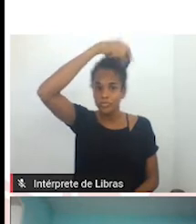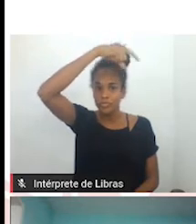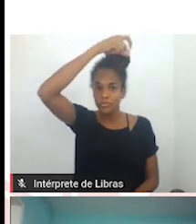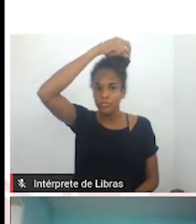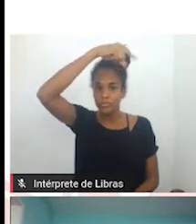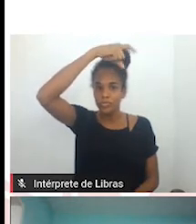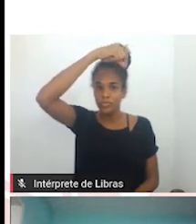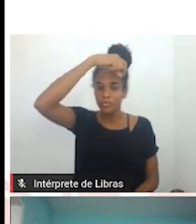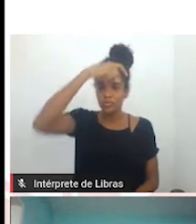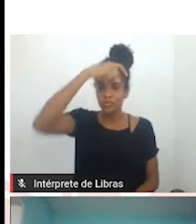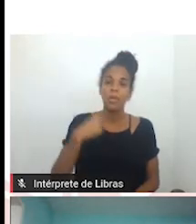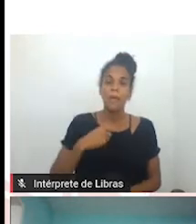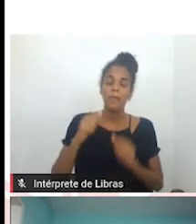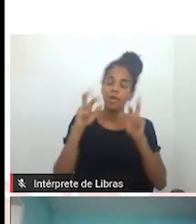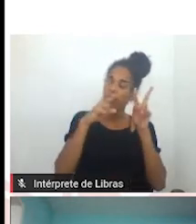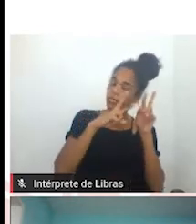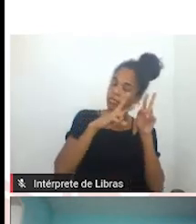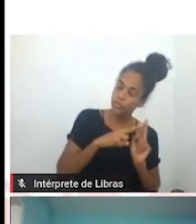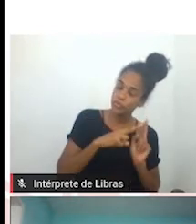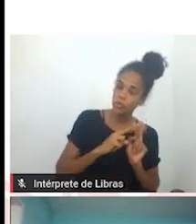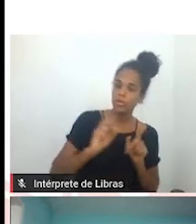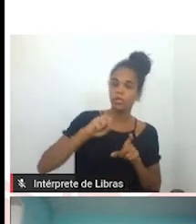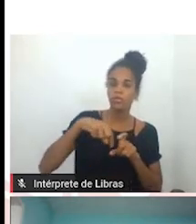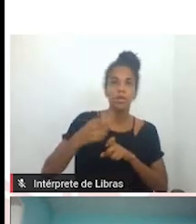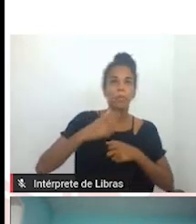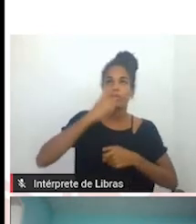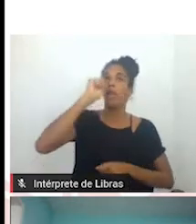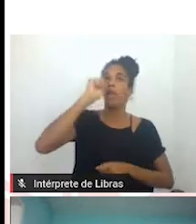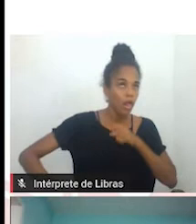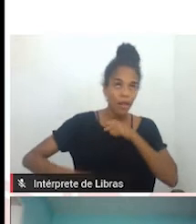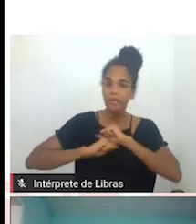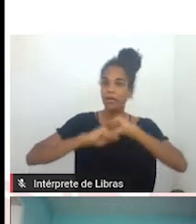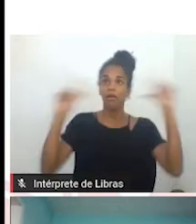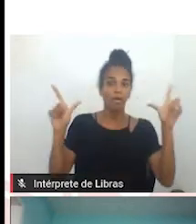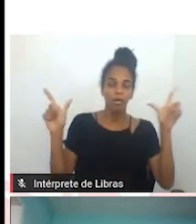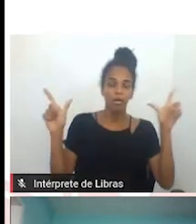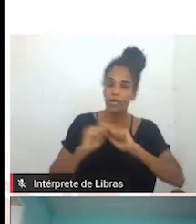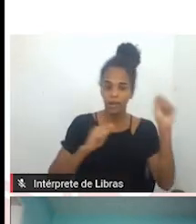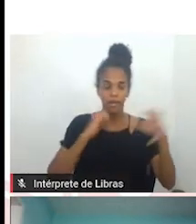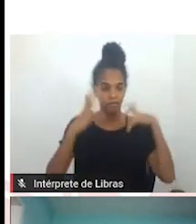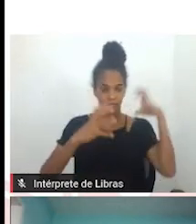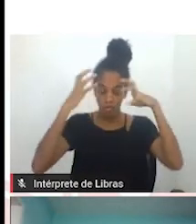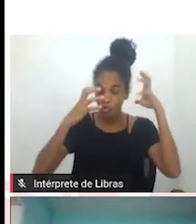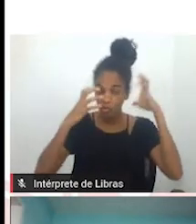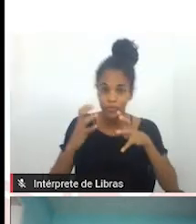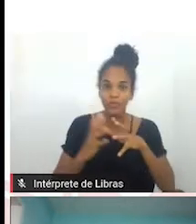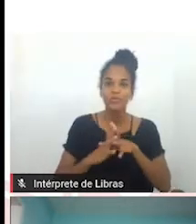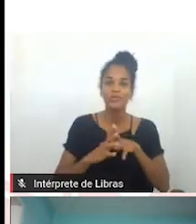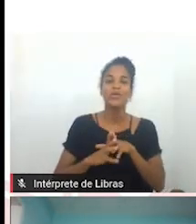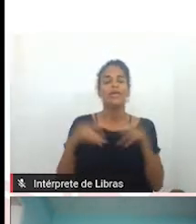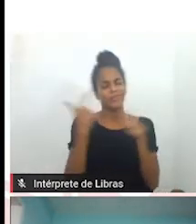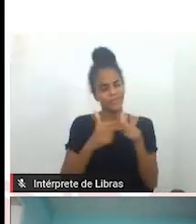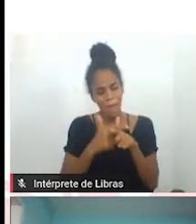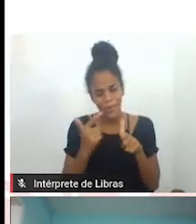não ser aquela confusão e contaminar toda a equipe e trazer transtorno para o ambiente da emergência, para a equipe e para o paciente,